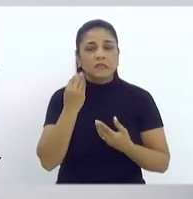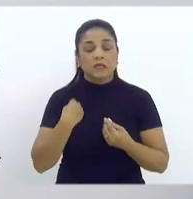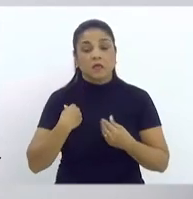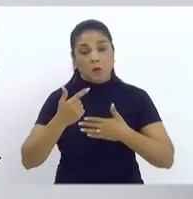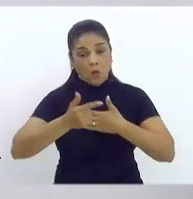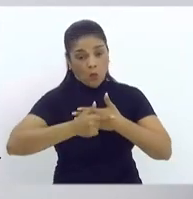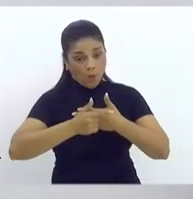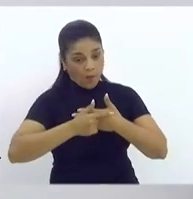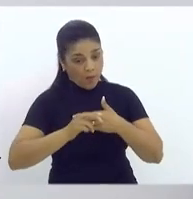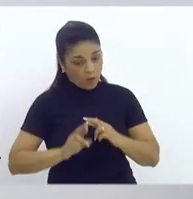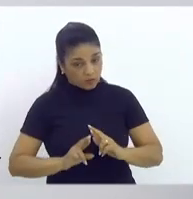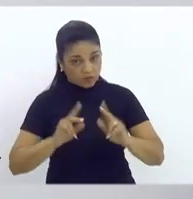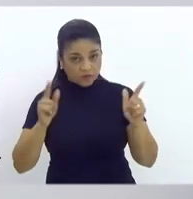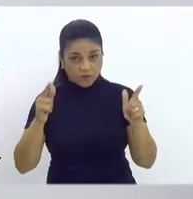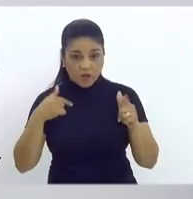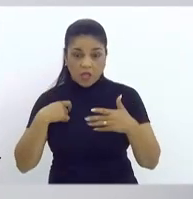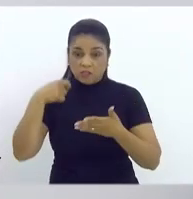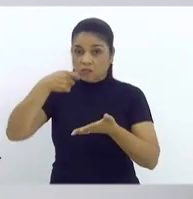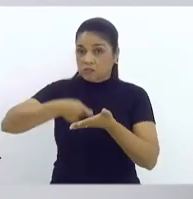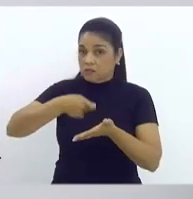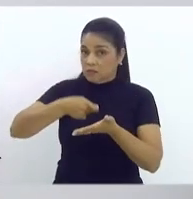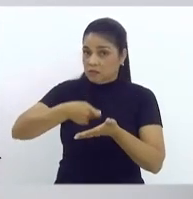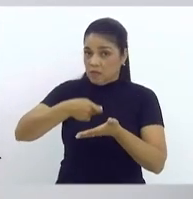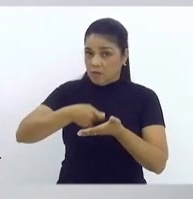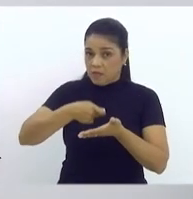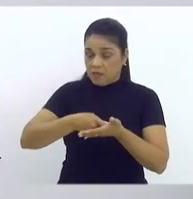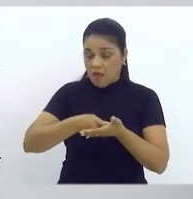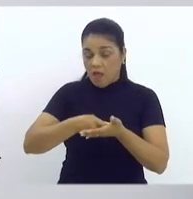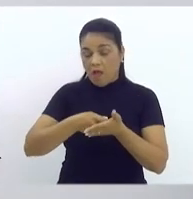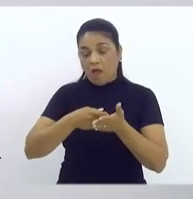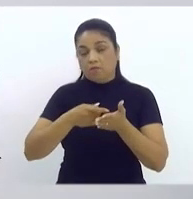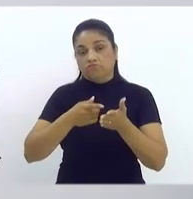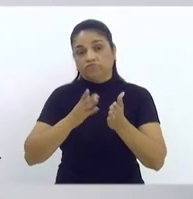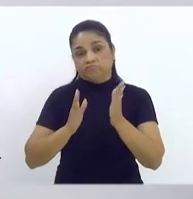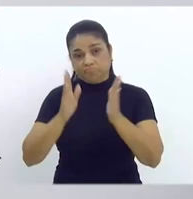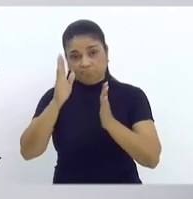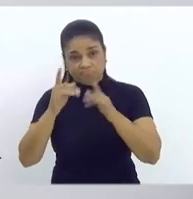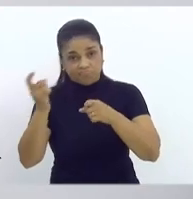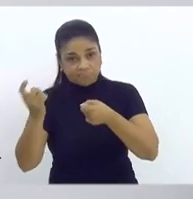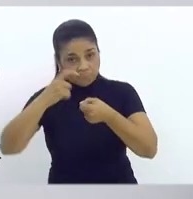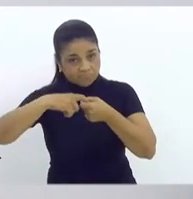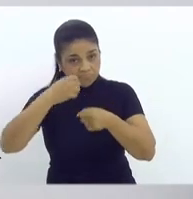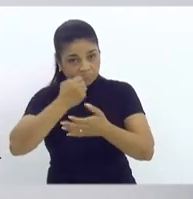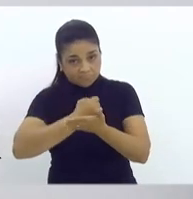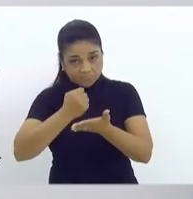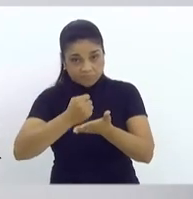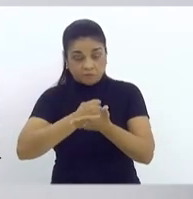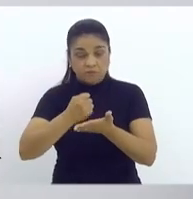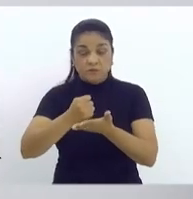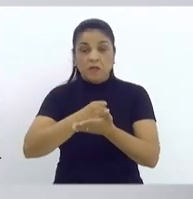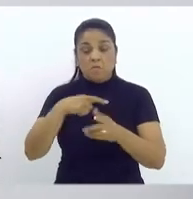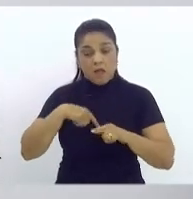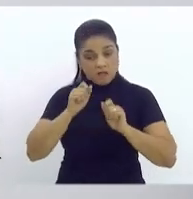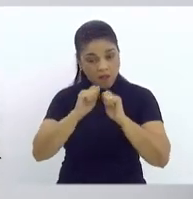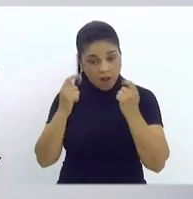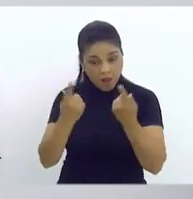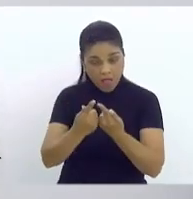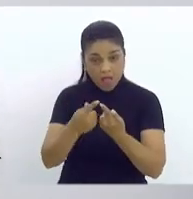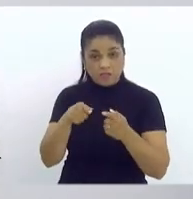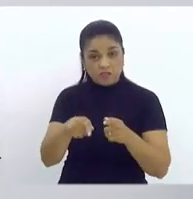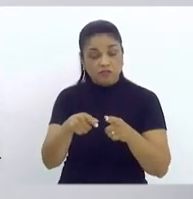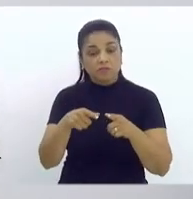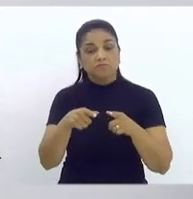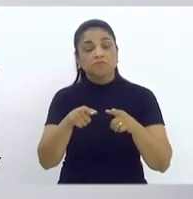papel determinar qual concessão pode ser prorrogada ou não, a Assembleia tem o papel de jogar luz sobre essa questão e de